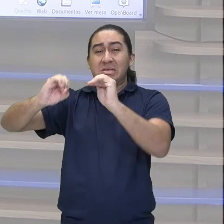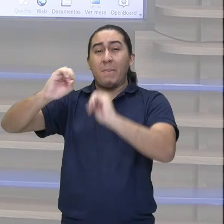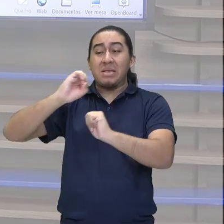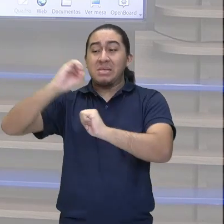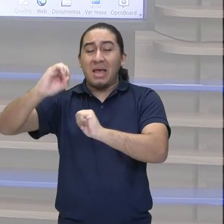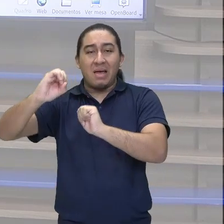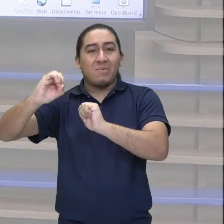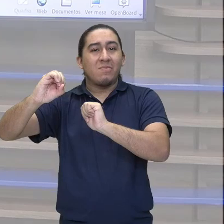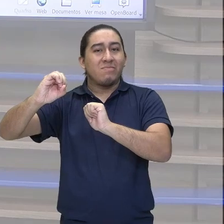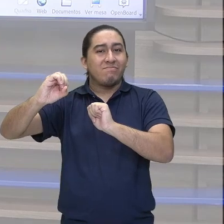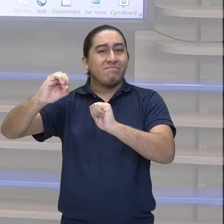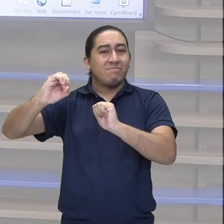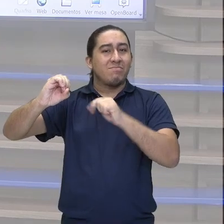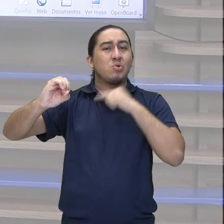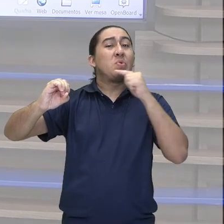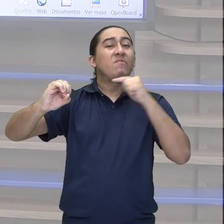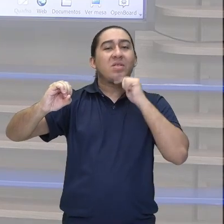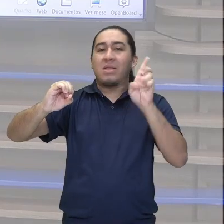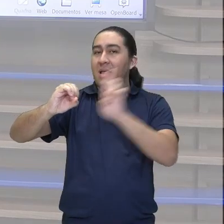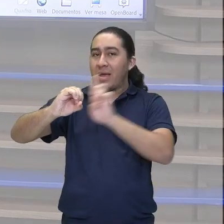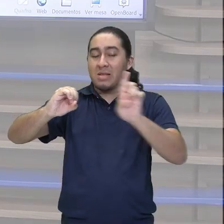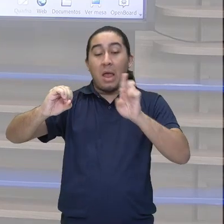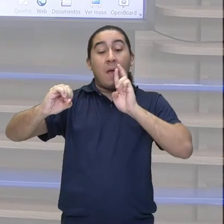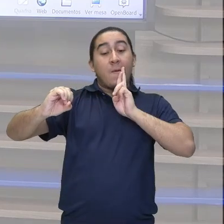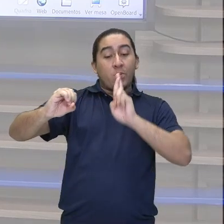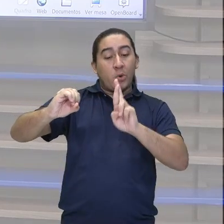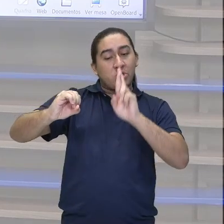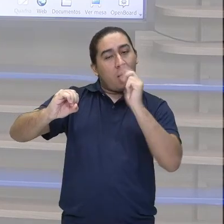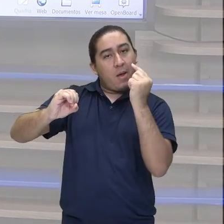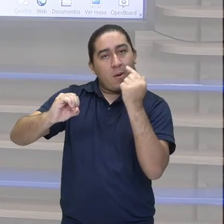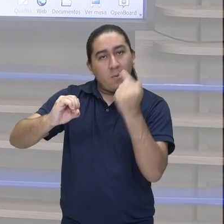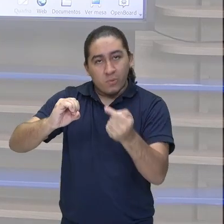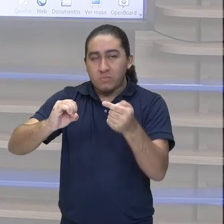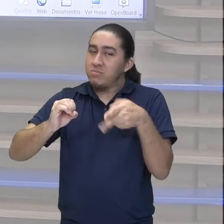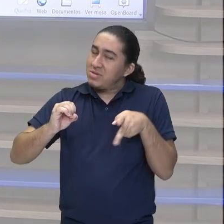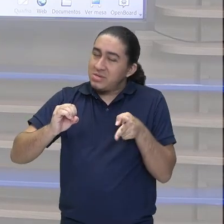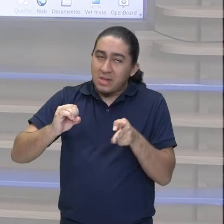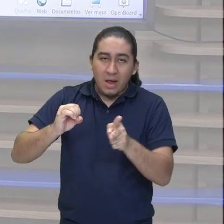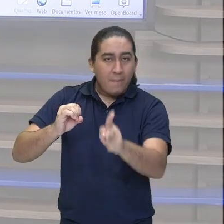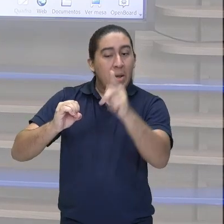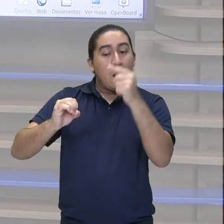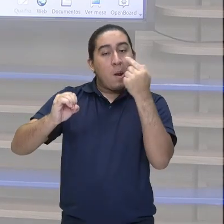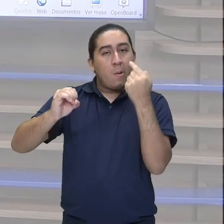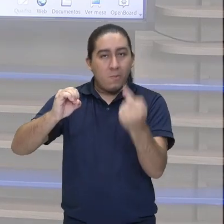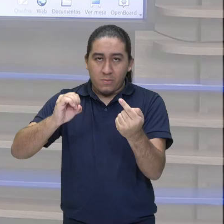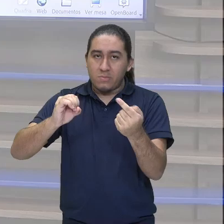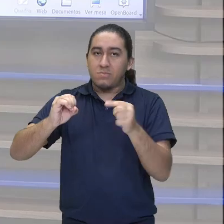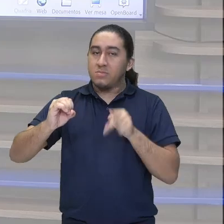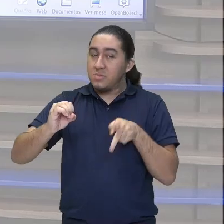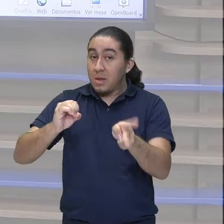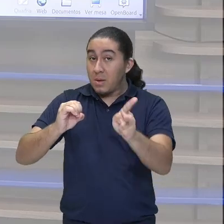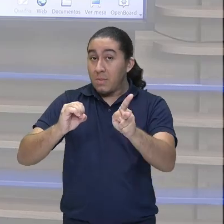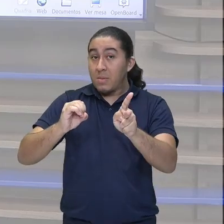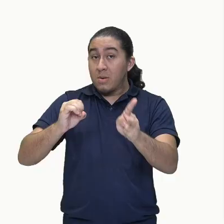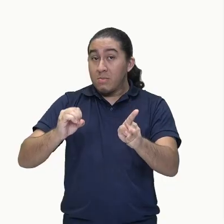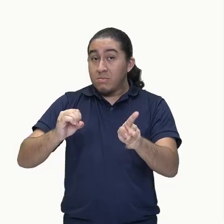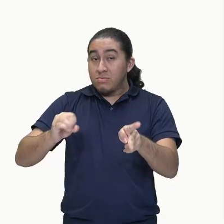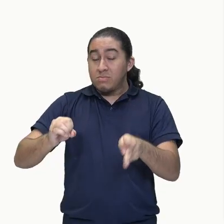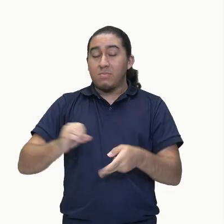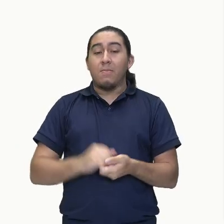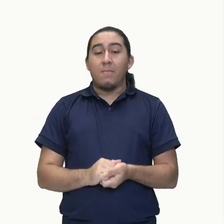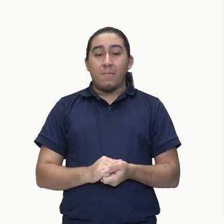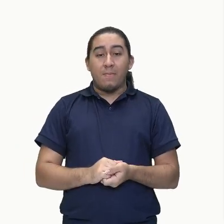lá, escreve igual a 1. Tudo bem? Então, todo número elevado a 0 é igual a 1. Acompanhe comigo na tela